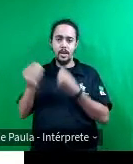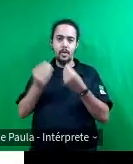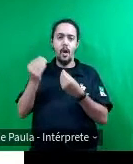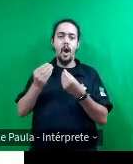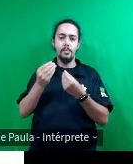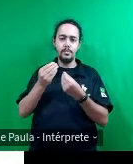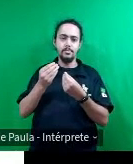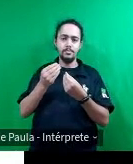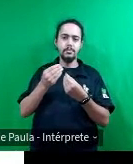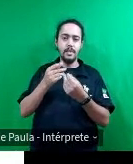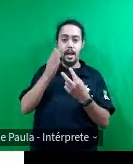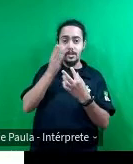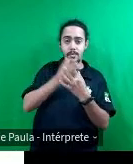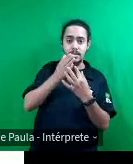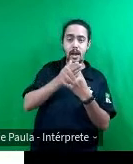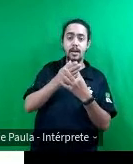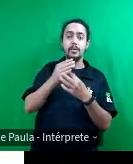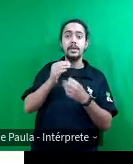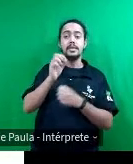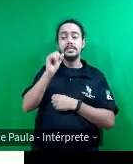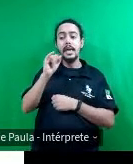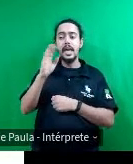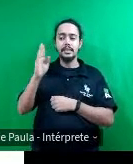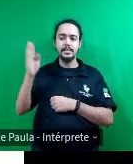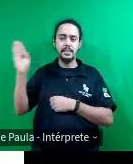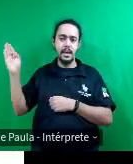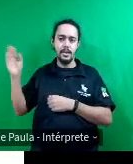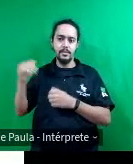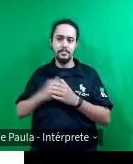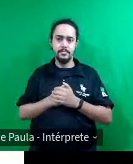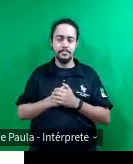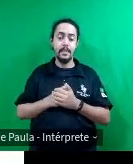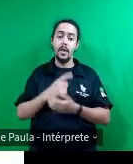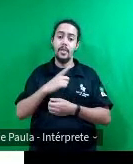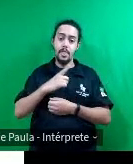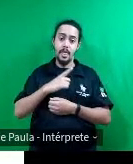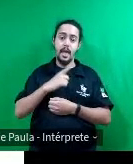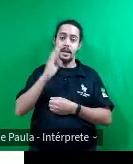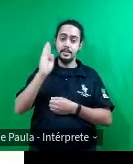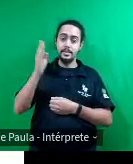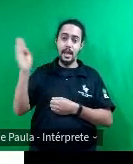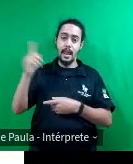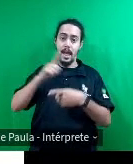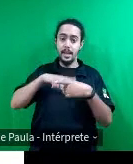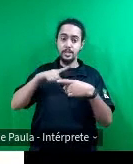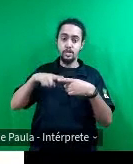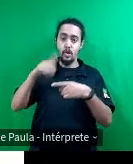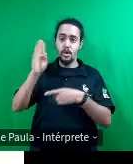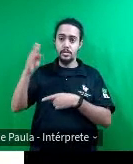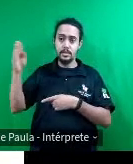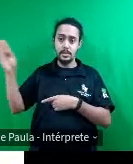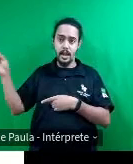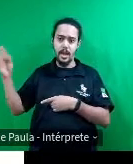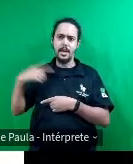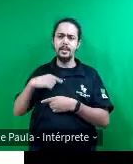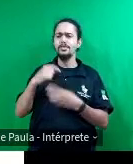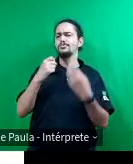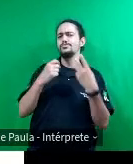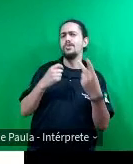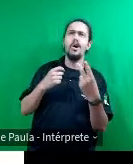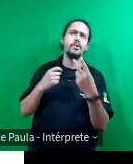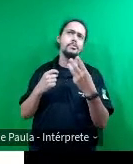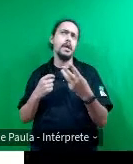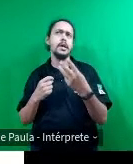Tá? Então, o objetivo eu tenho aqui um circuito, série, vários resistores, 2, 3, 4,